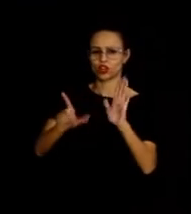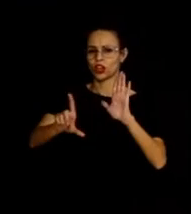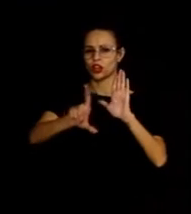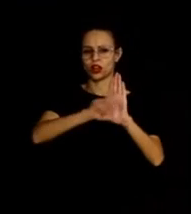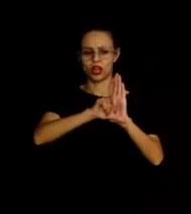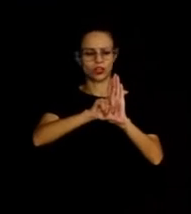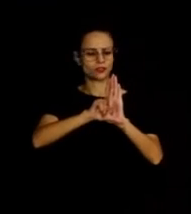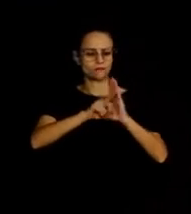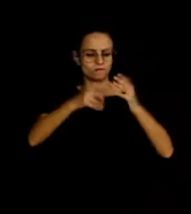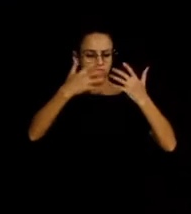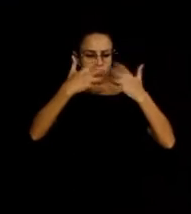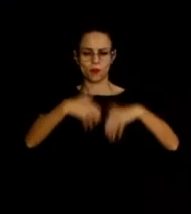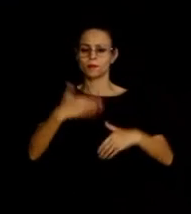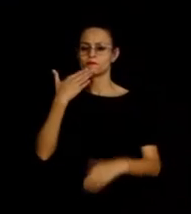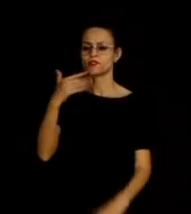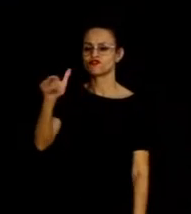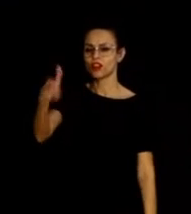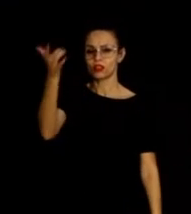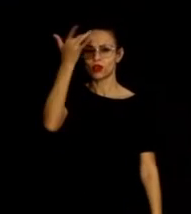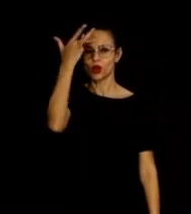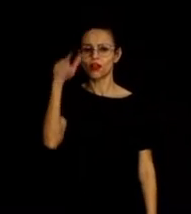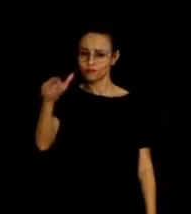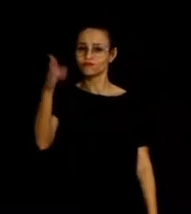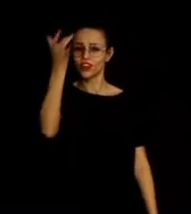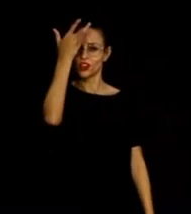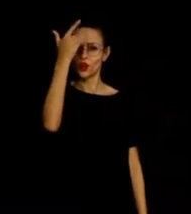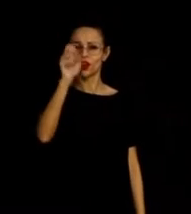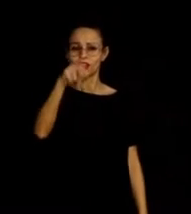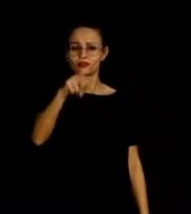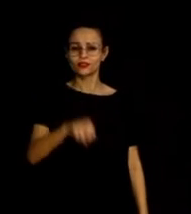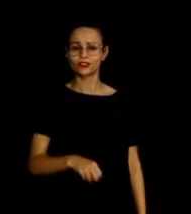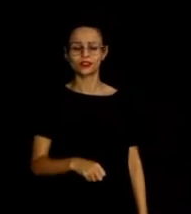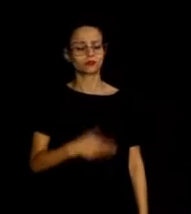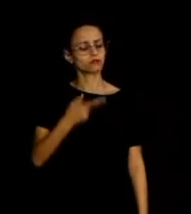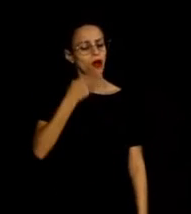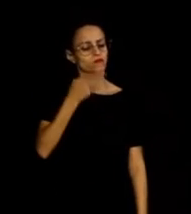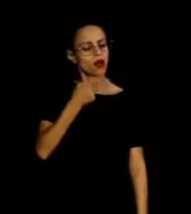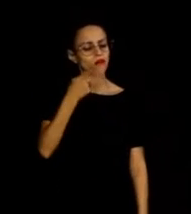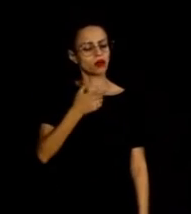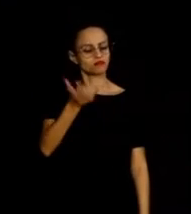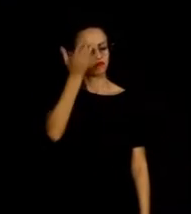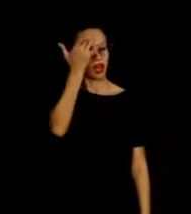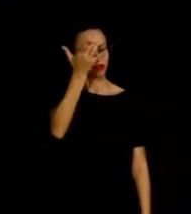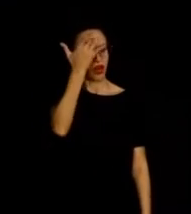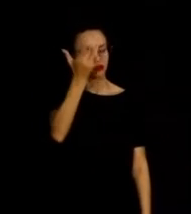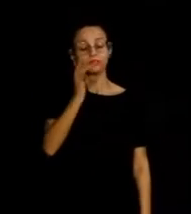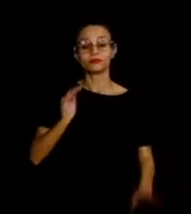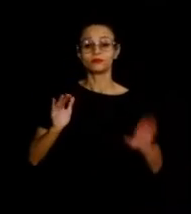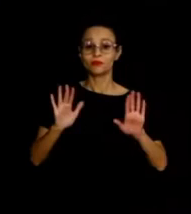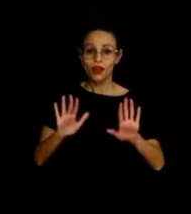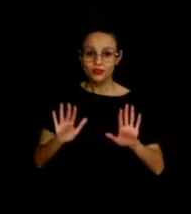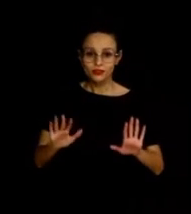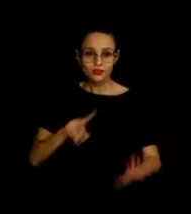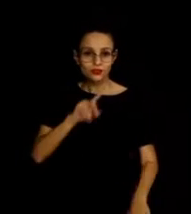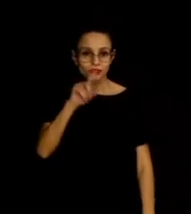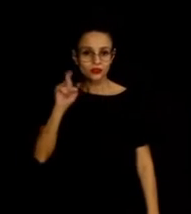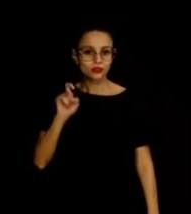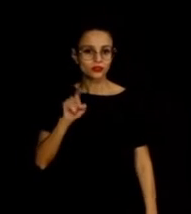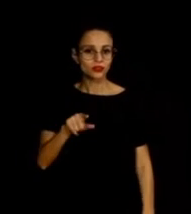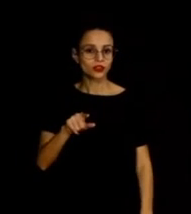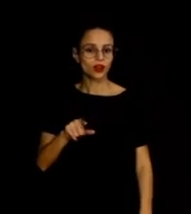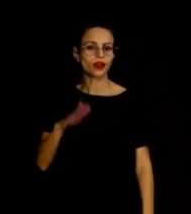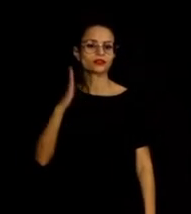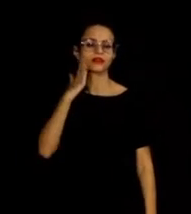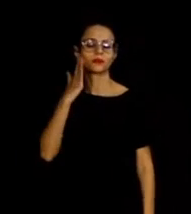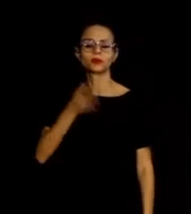mais complexa e pedir para ela decorar ela vai decorar ela vai ressuscitar isso né É mas será que ela vai ter um